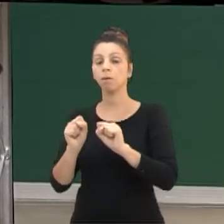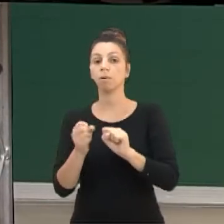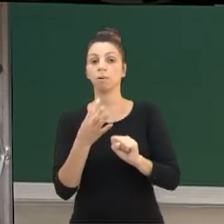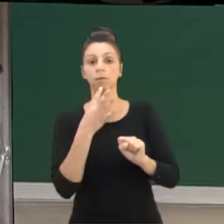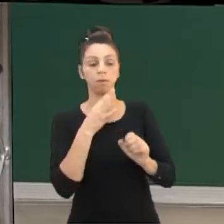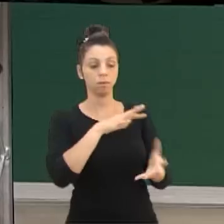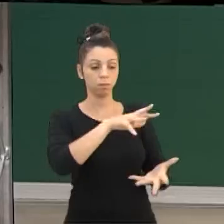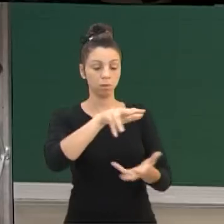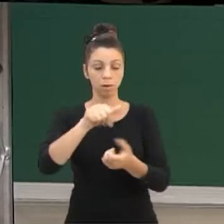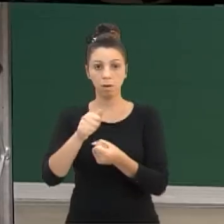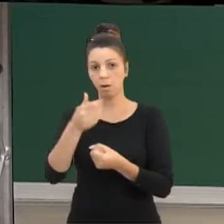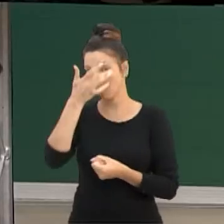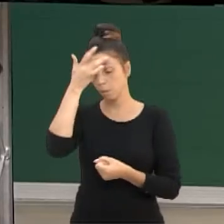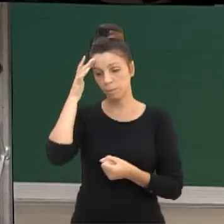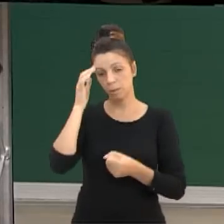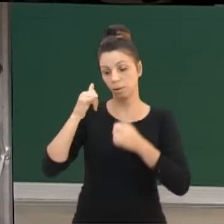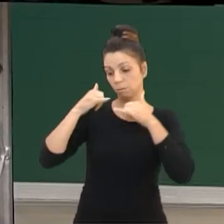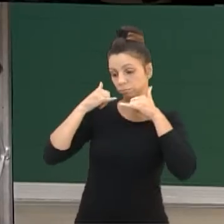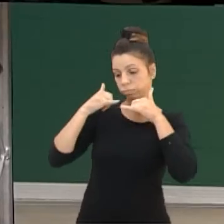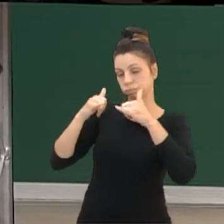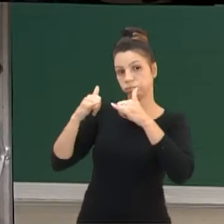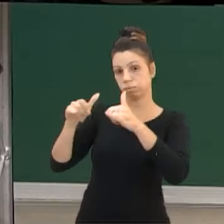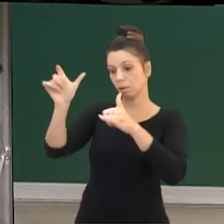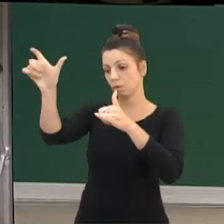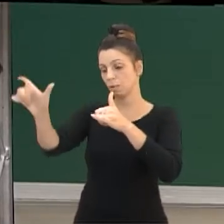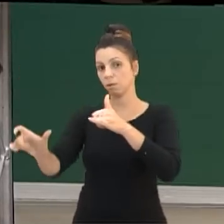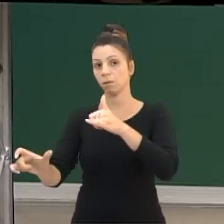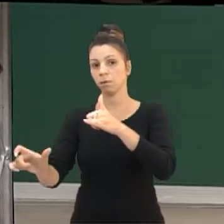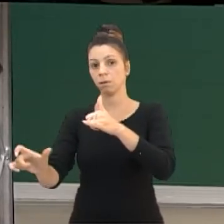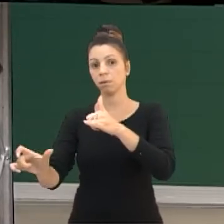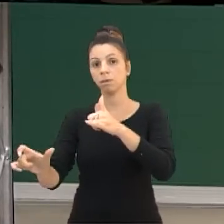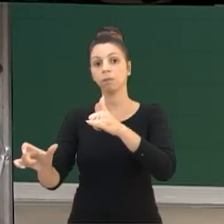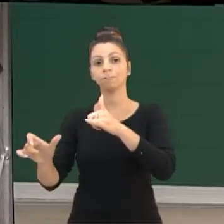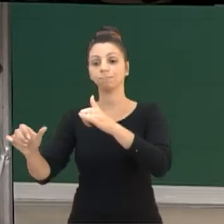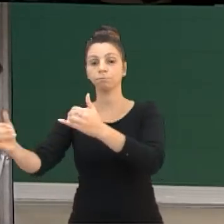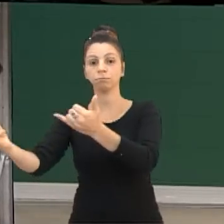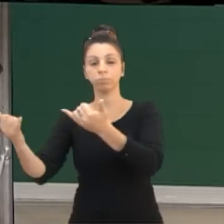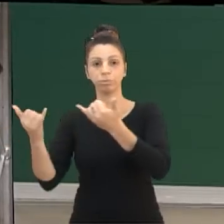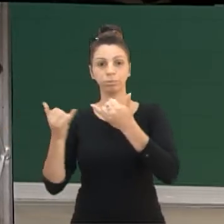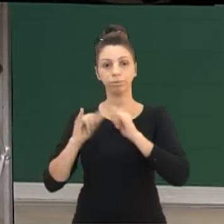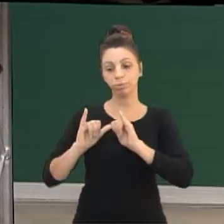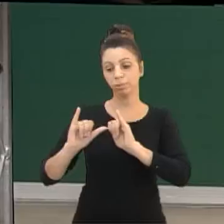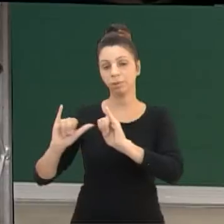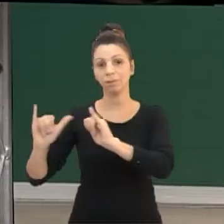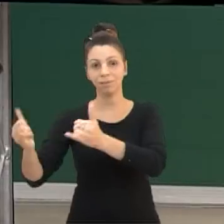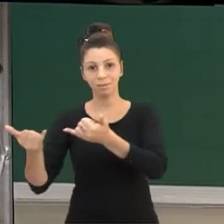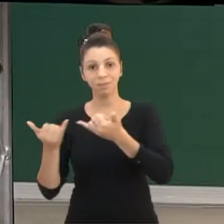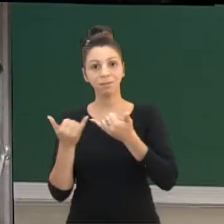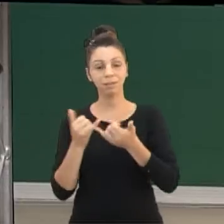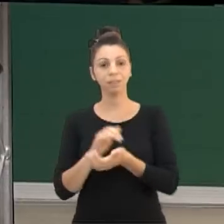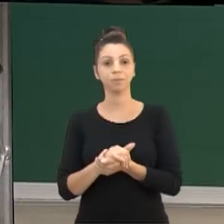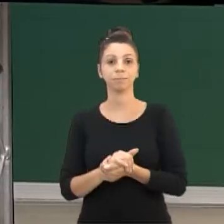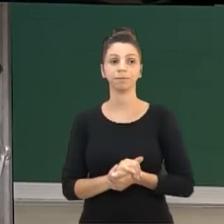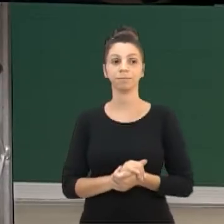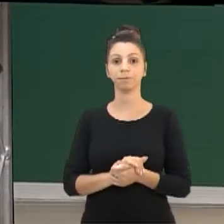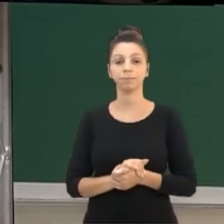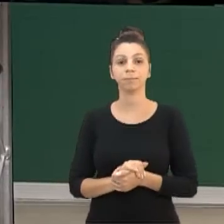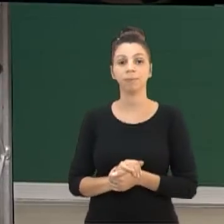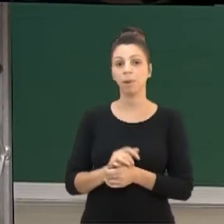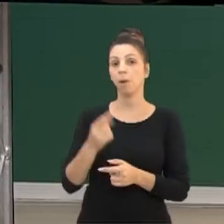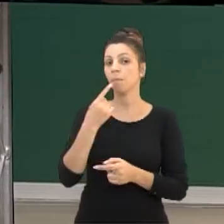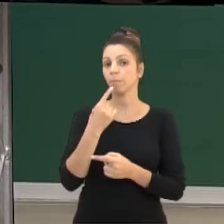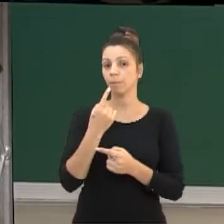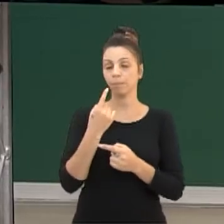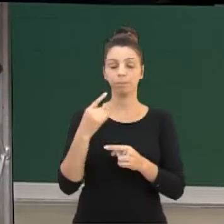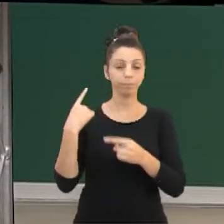da mensagem, a pessoa que elaborou o podcast e o receptor, né? Que não é um receptor passivo, geralmente é um receptor ativo, porque ele recebe